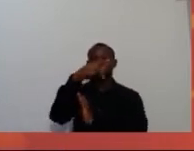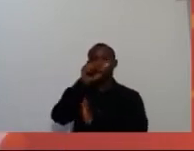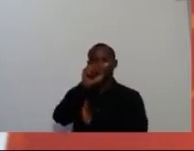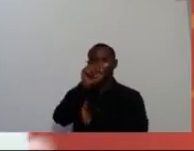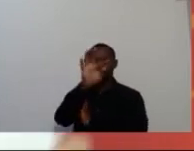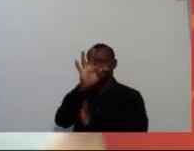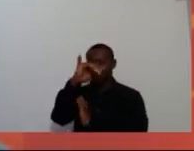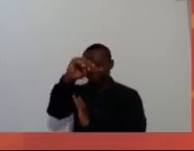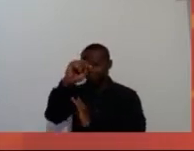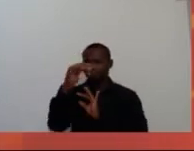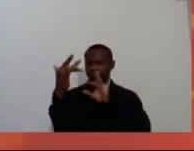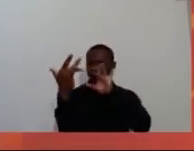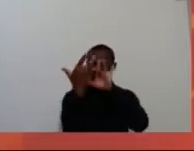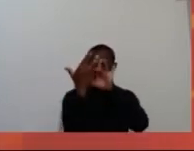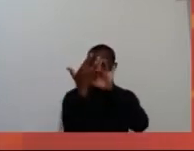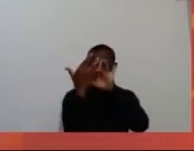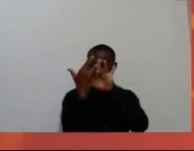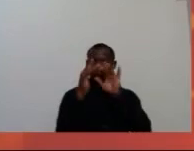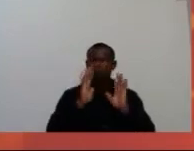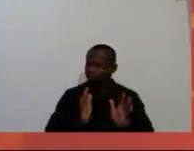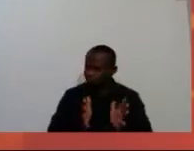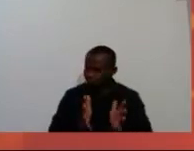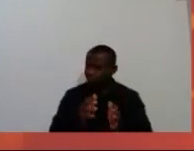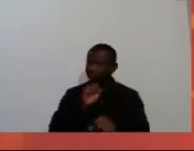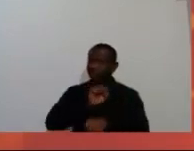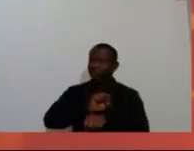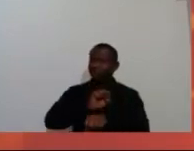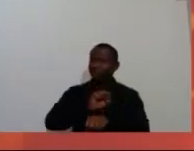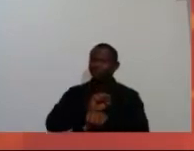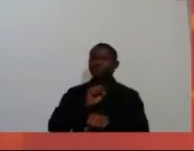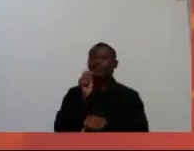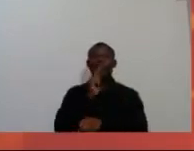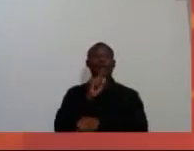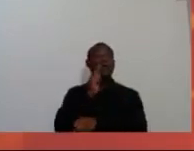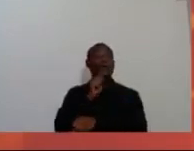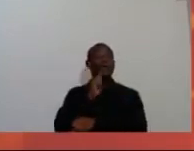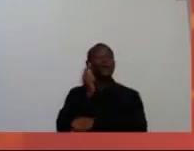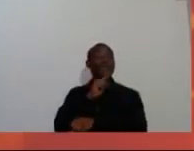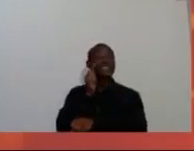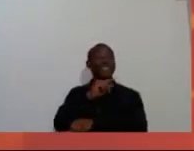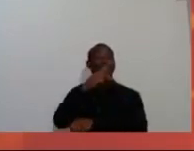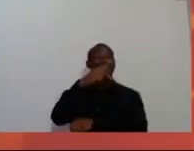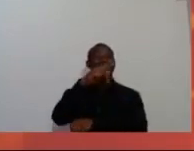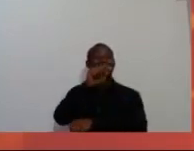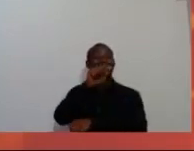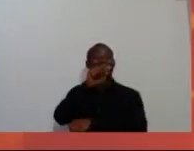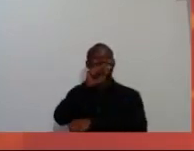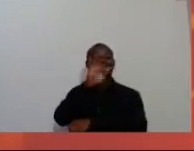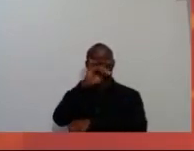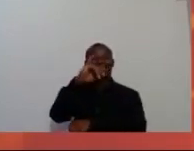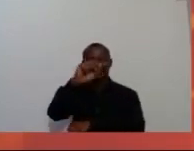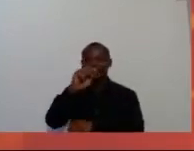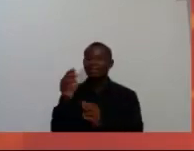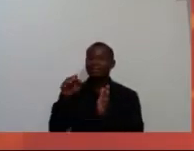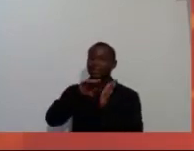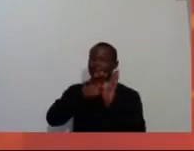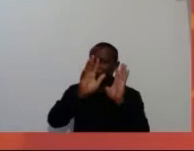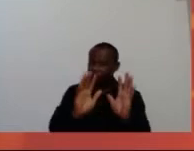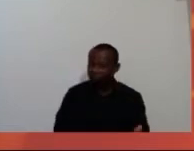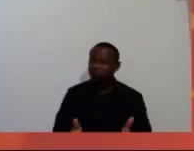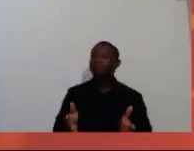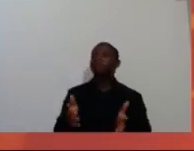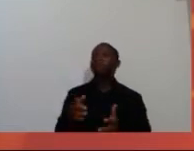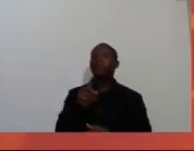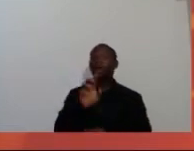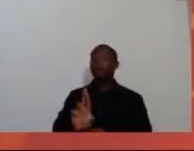tá? Já chegou a Kátia? Ótimo. A Kátia é a nossa gerente de educação e tecnologia do